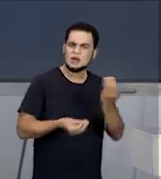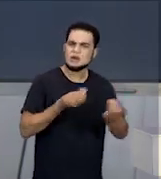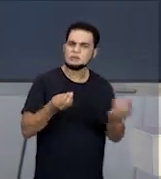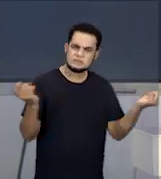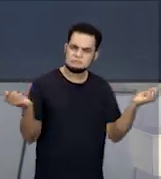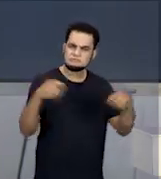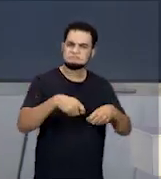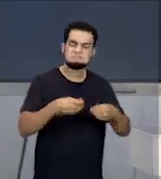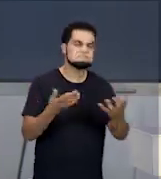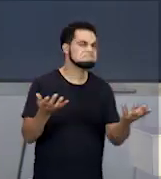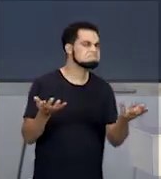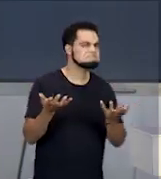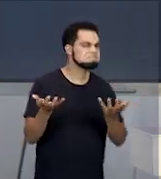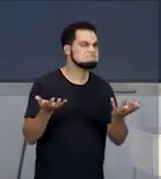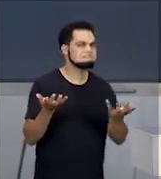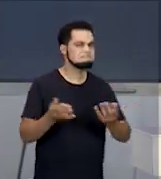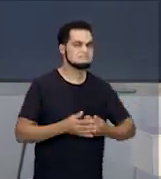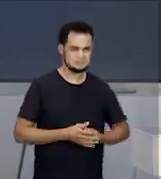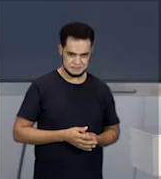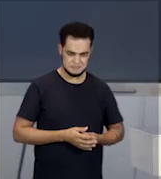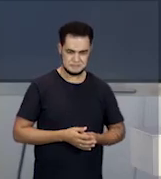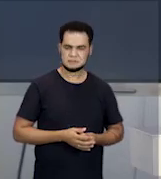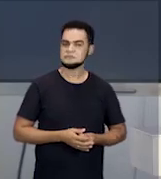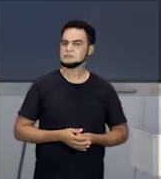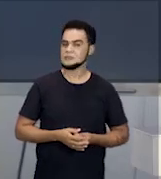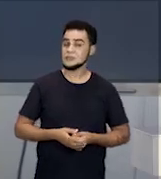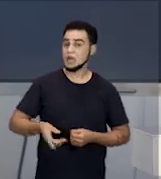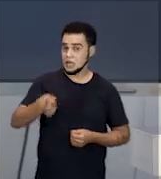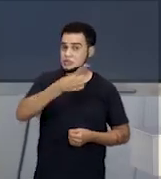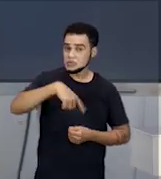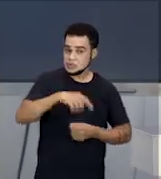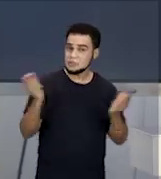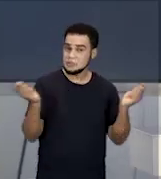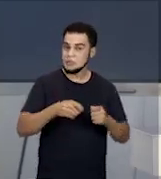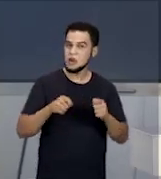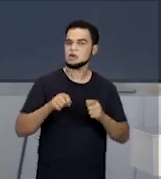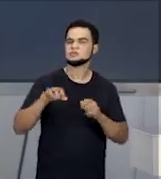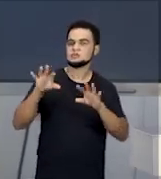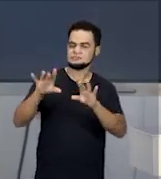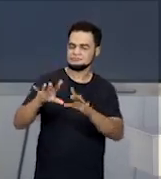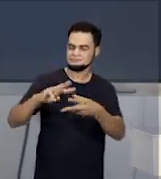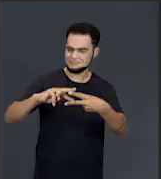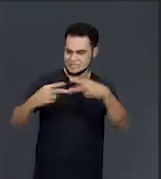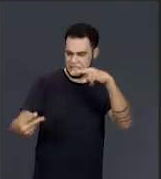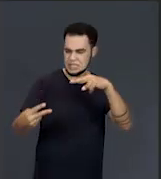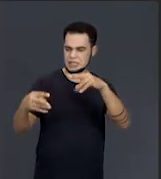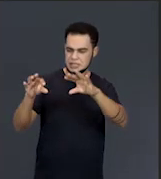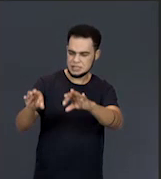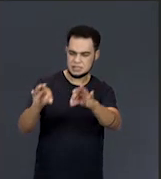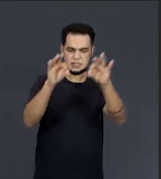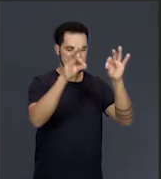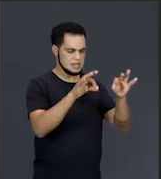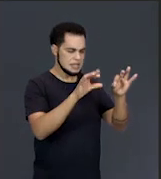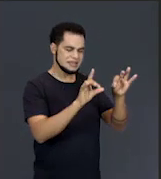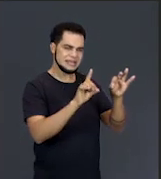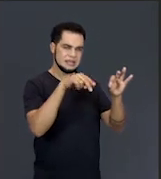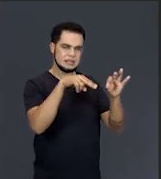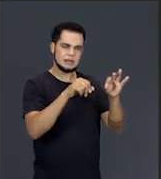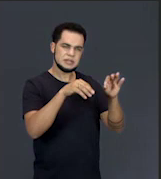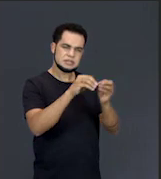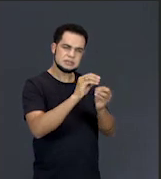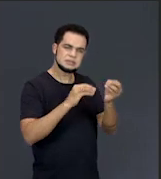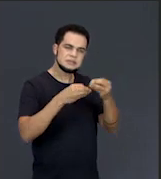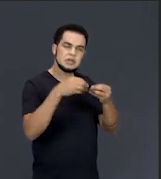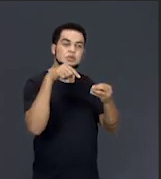possível? Nós só vamos poder manipular, então, o DNA através de uma enzima que